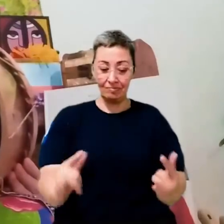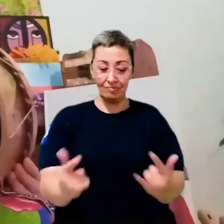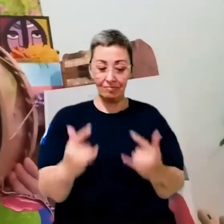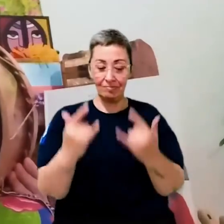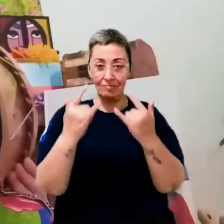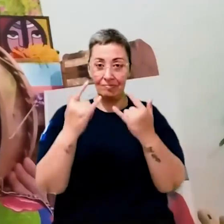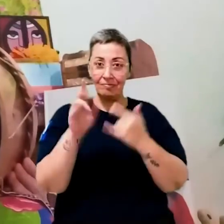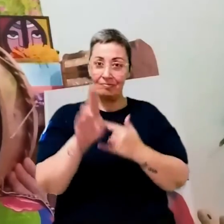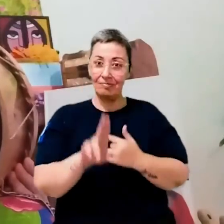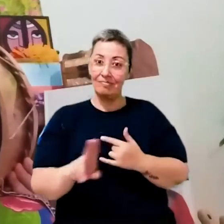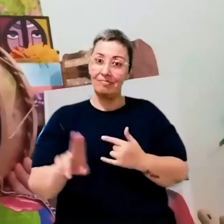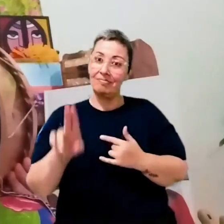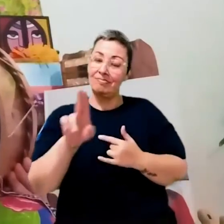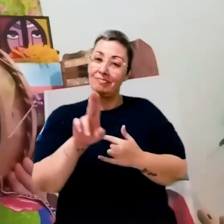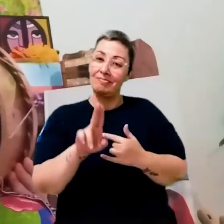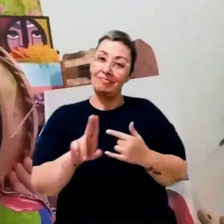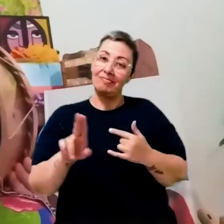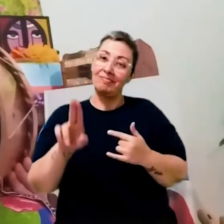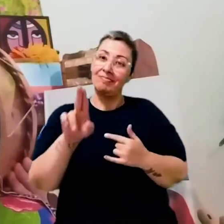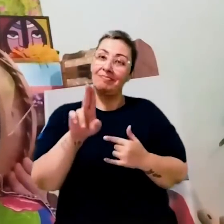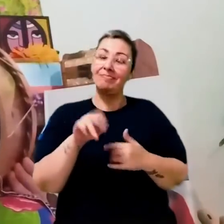com pedrinhas de